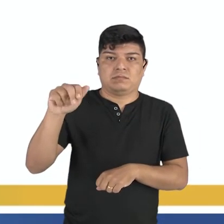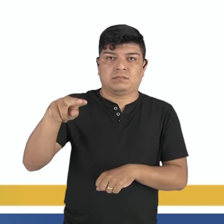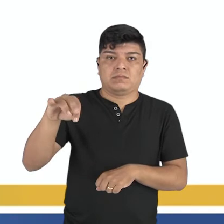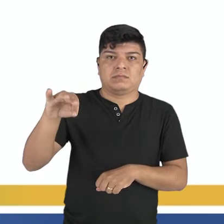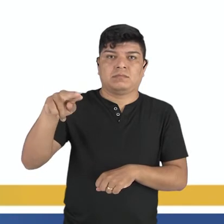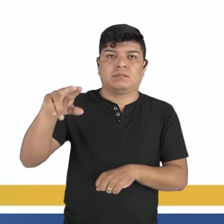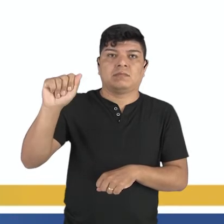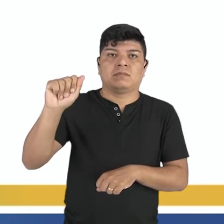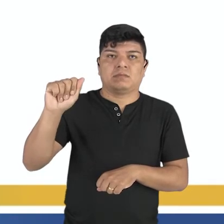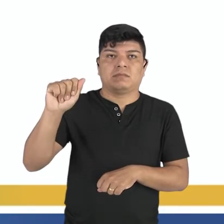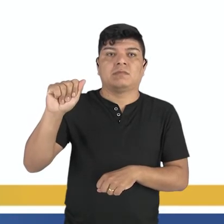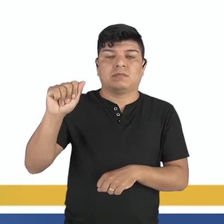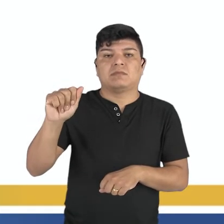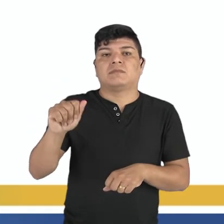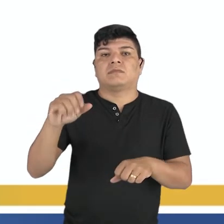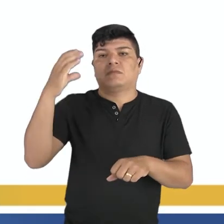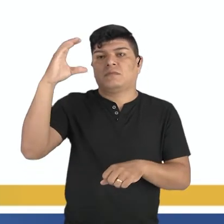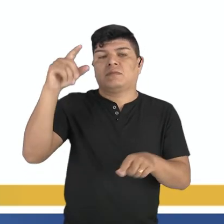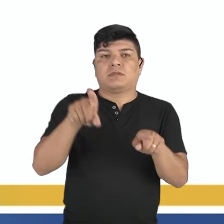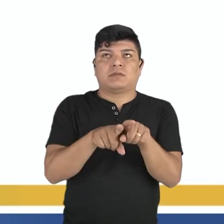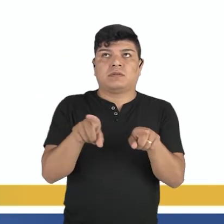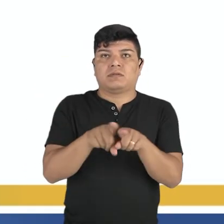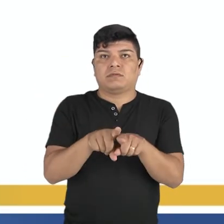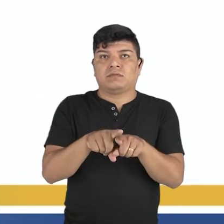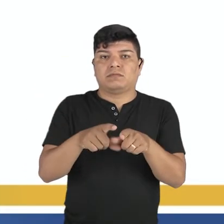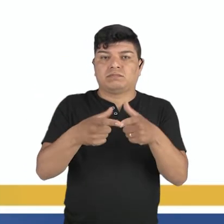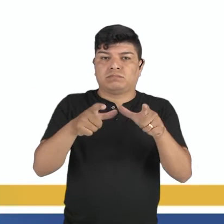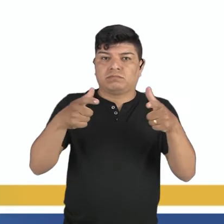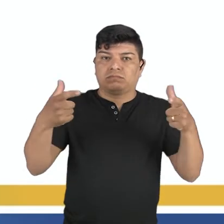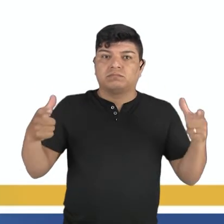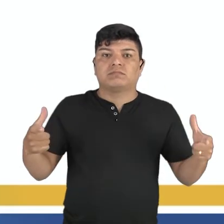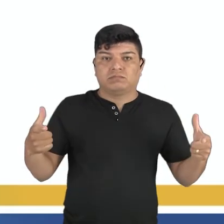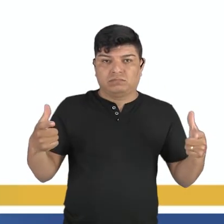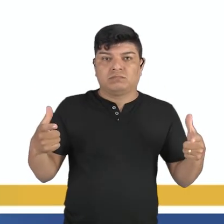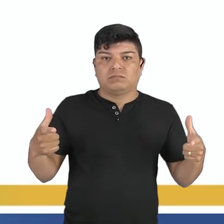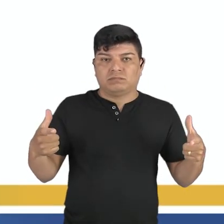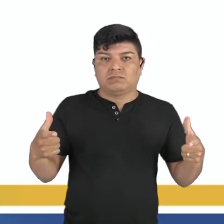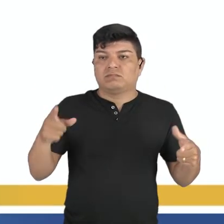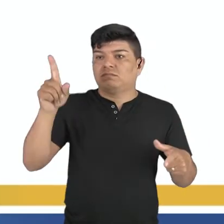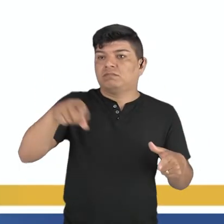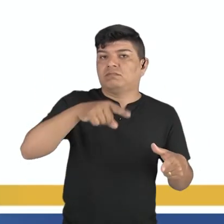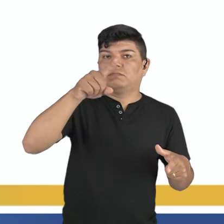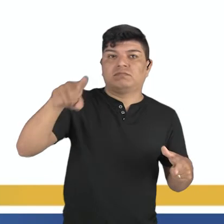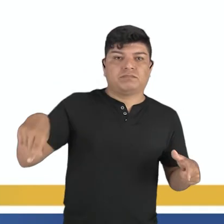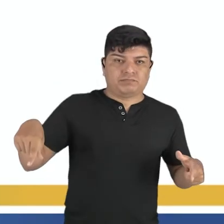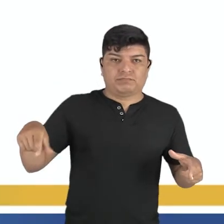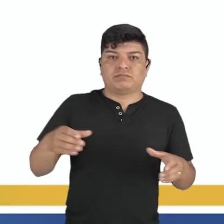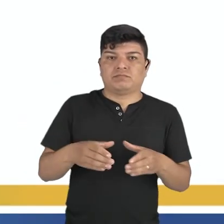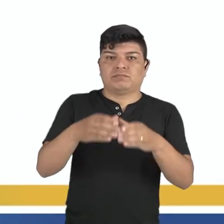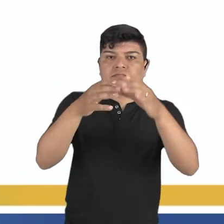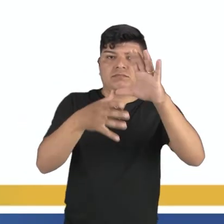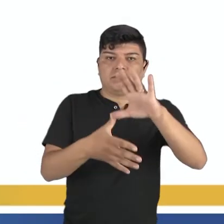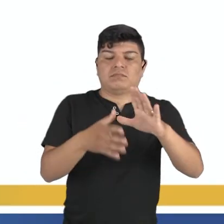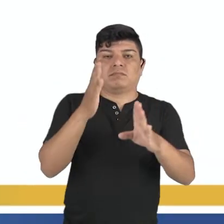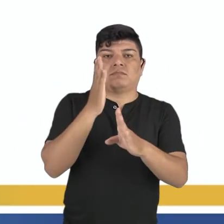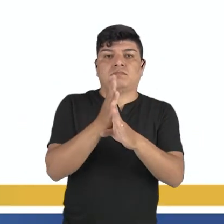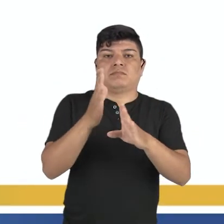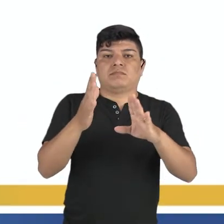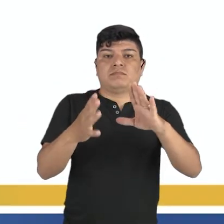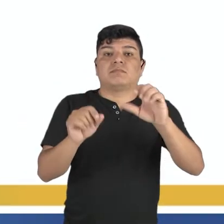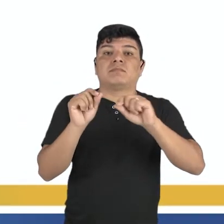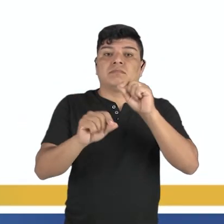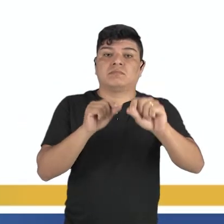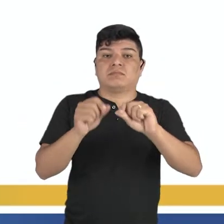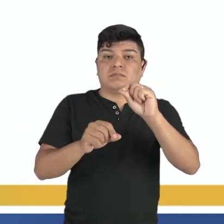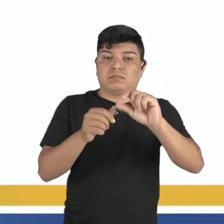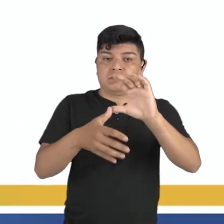crises políticas aumentaram. Então, ocasionou o quê? O cancelamento. Foi cancelado por causa da